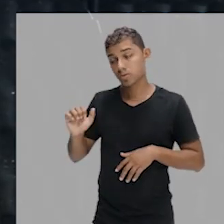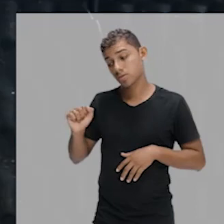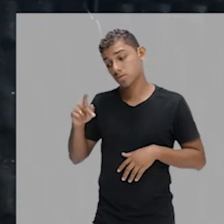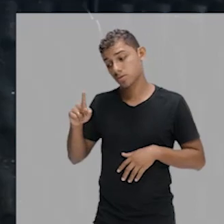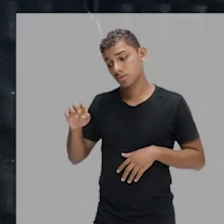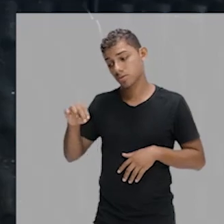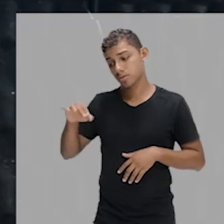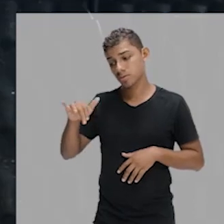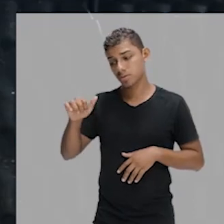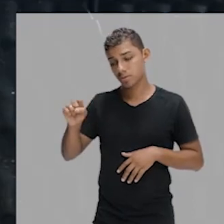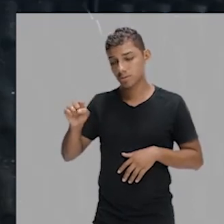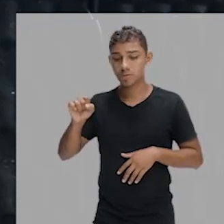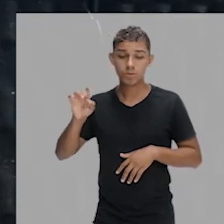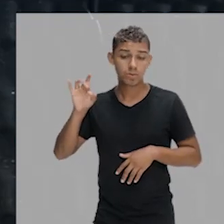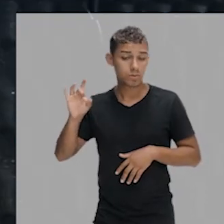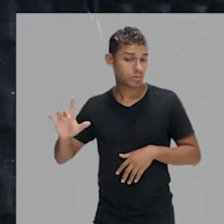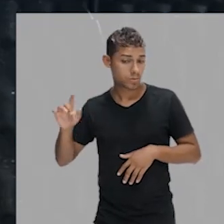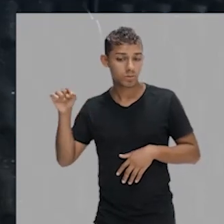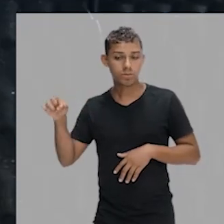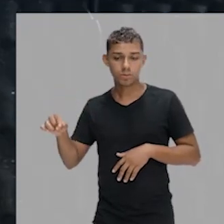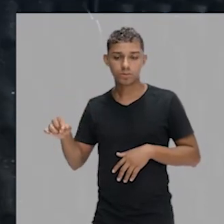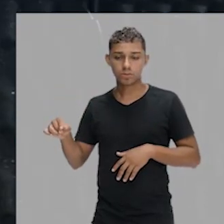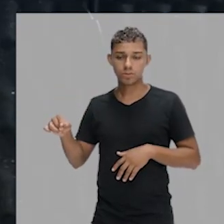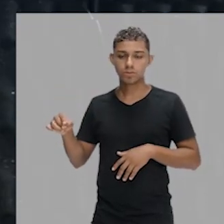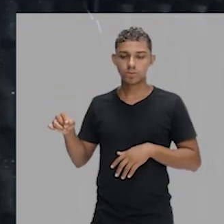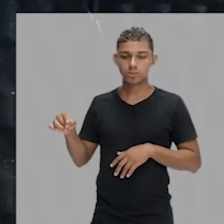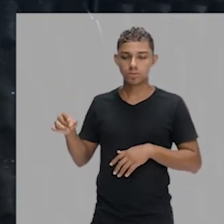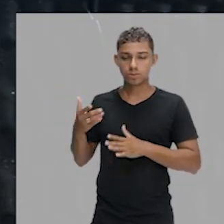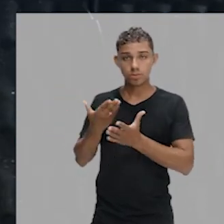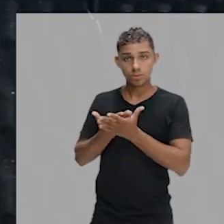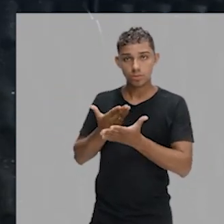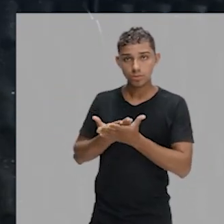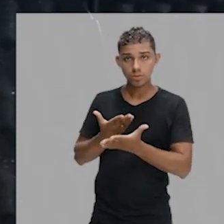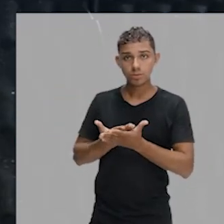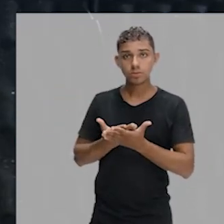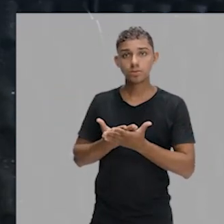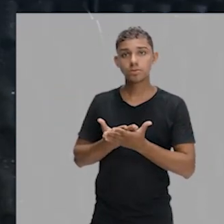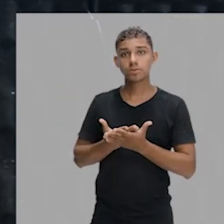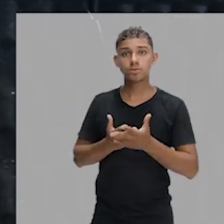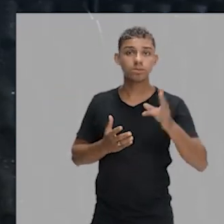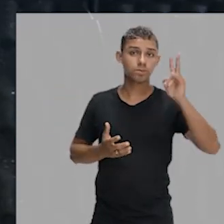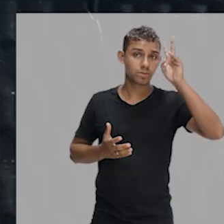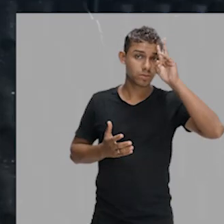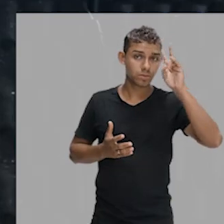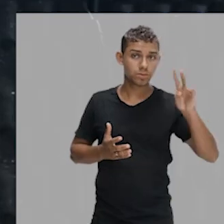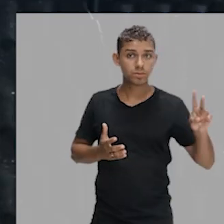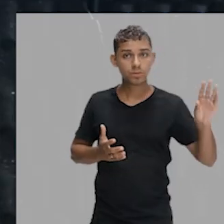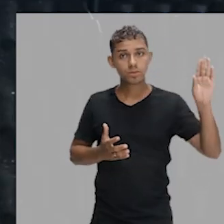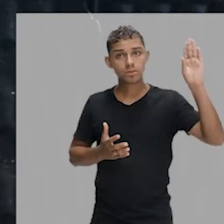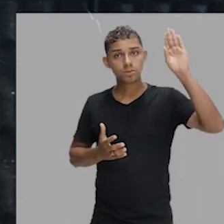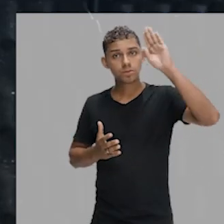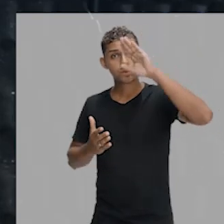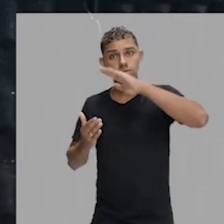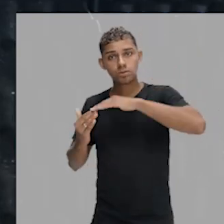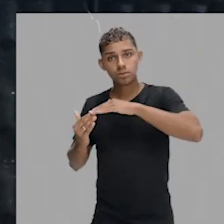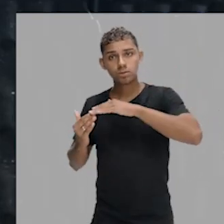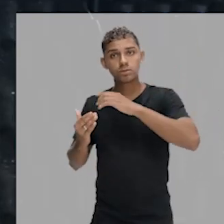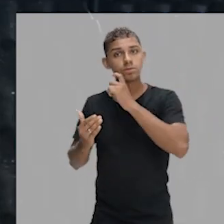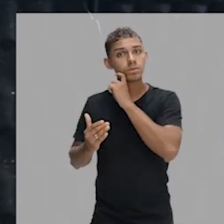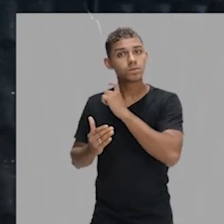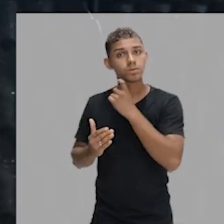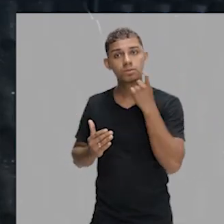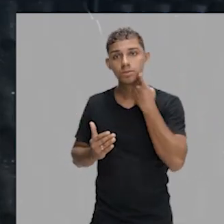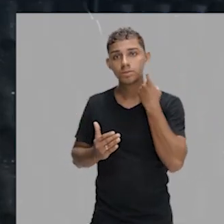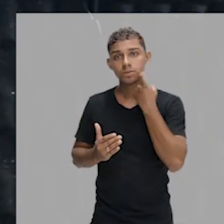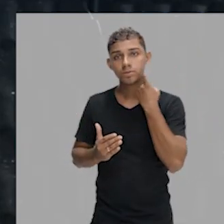apenas ou somente. Ela apenas estuda nos dias de semana. Studies com o IS porque